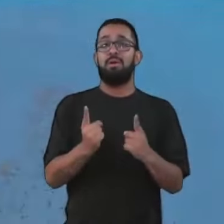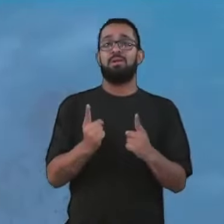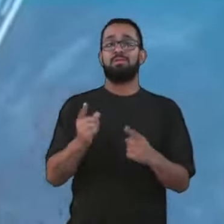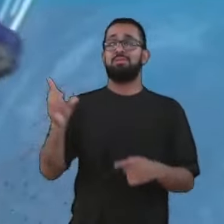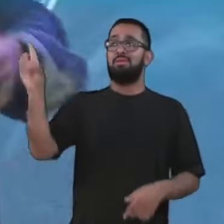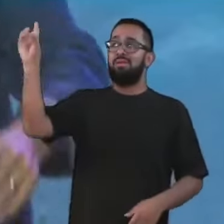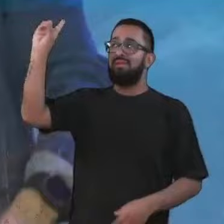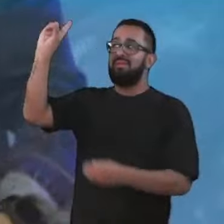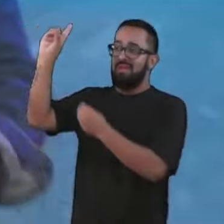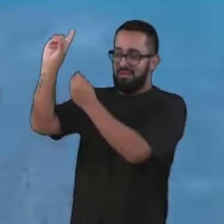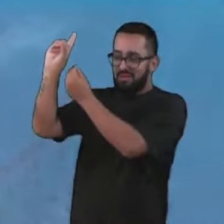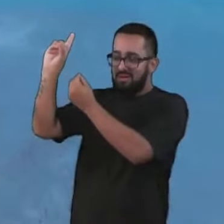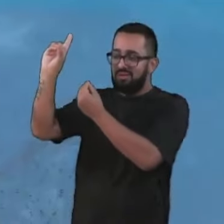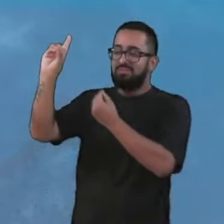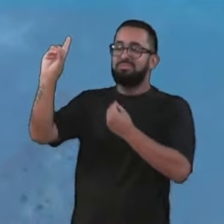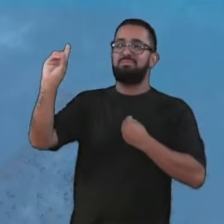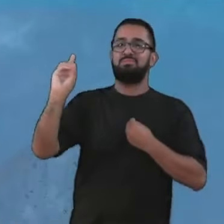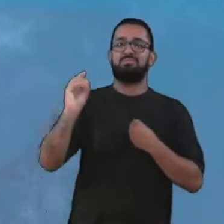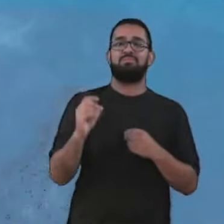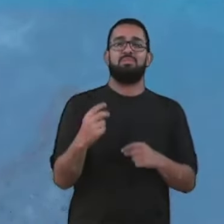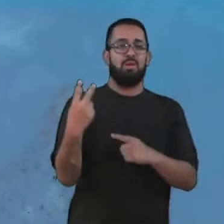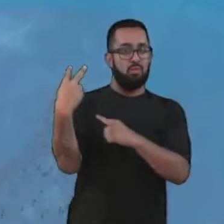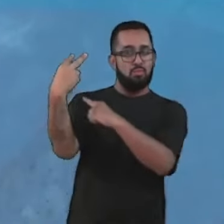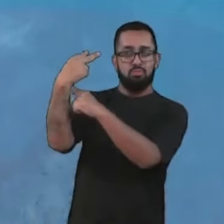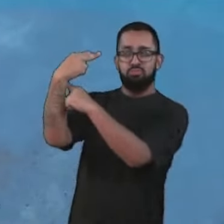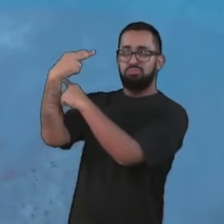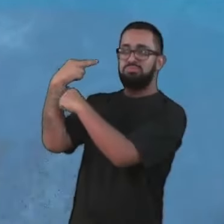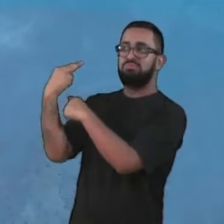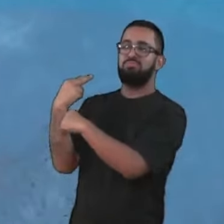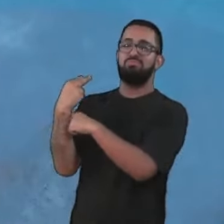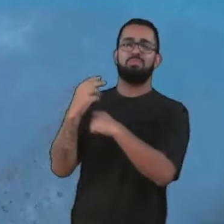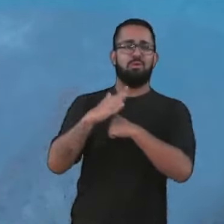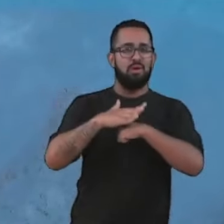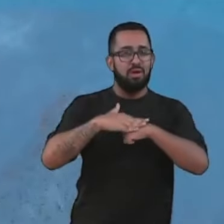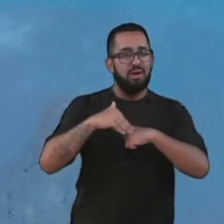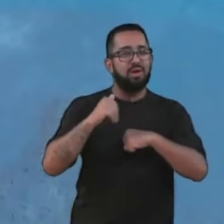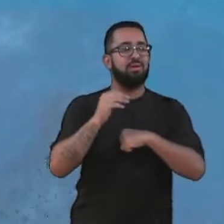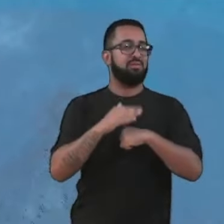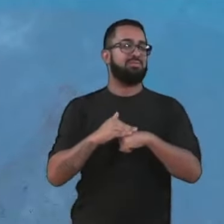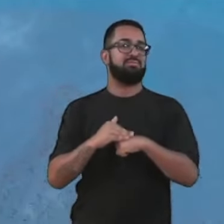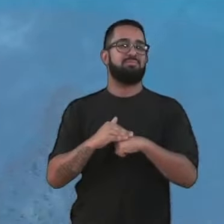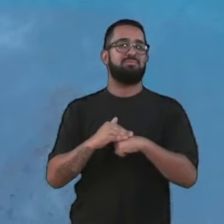Nós ouvimos sobre Jonas aqui, a insatisfação de Jonas.